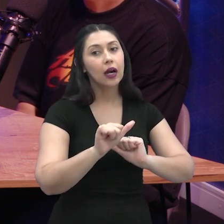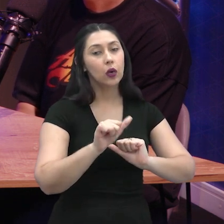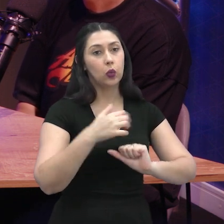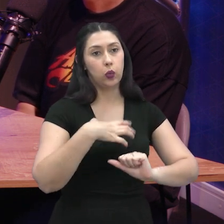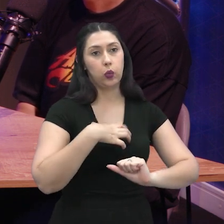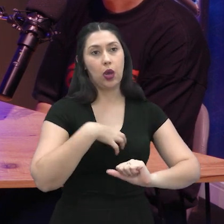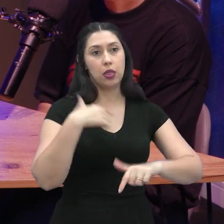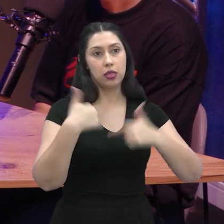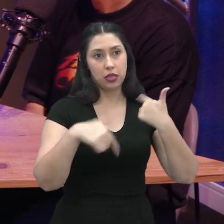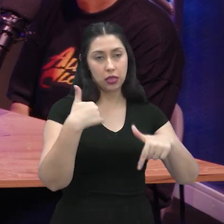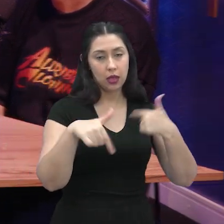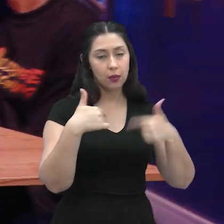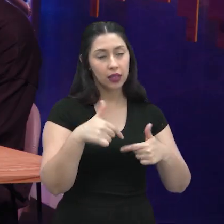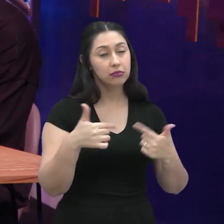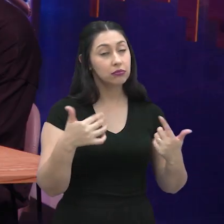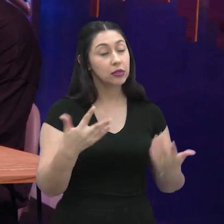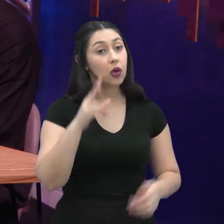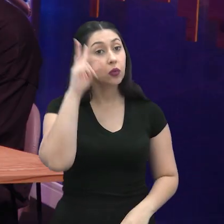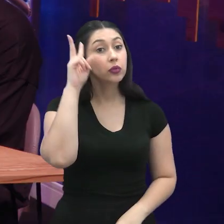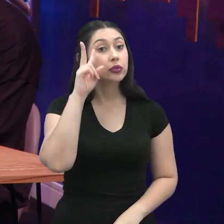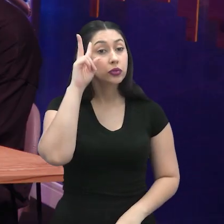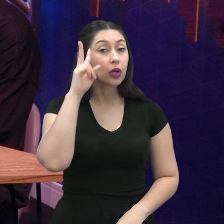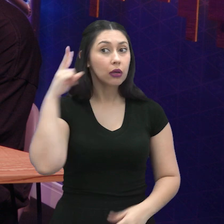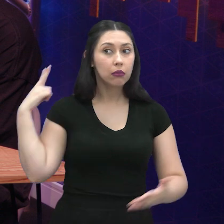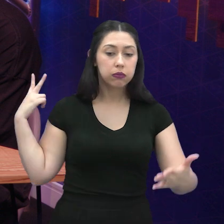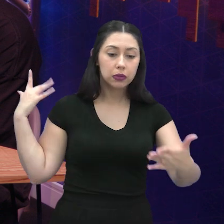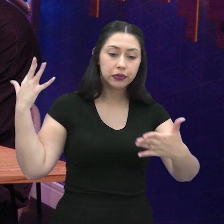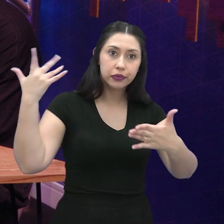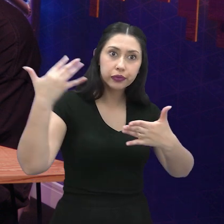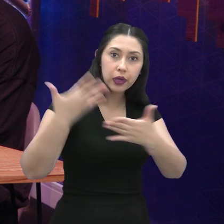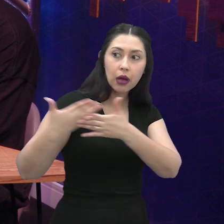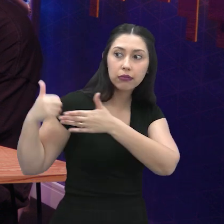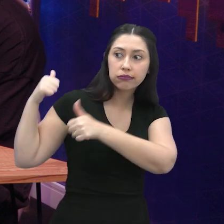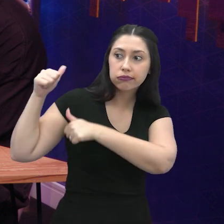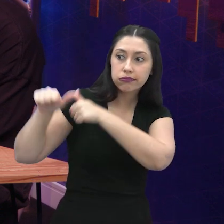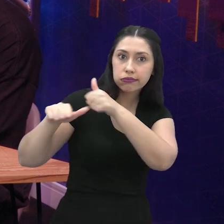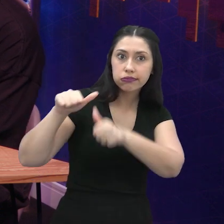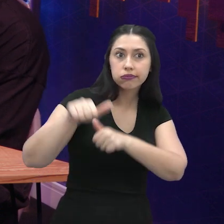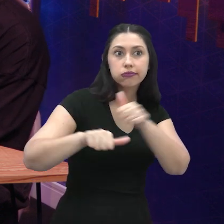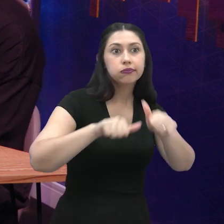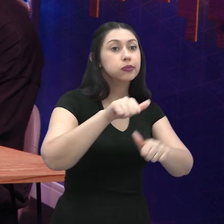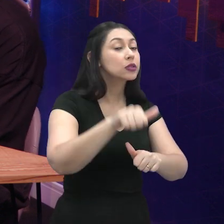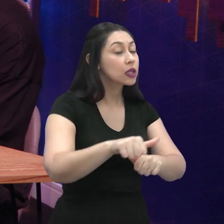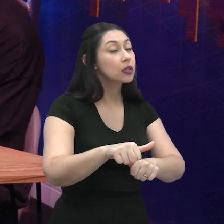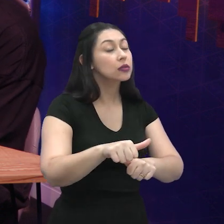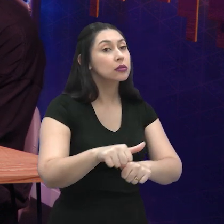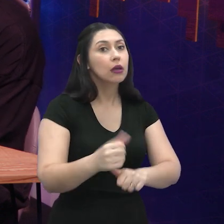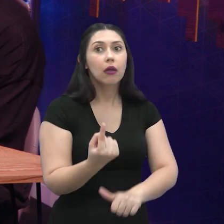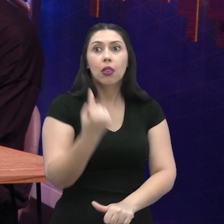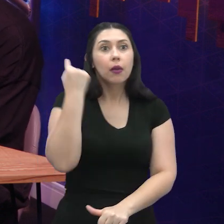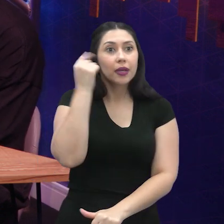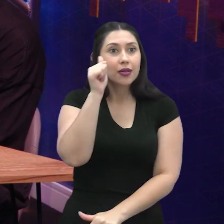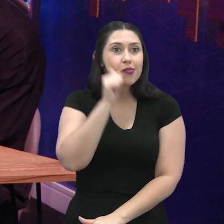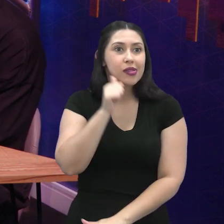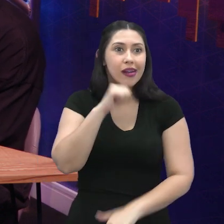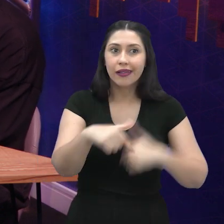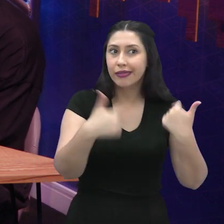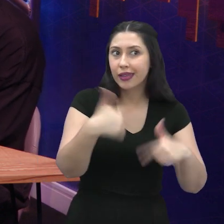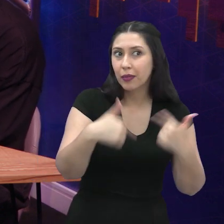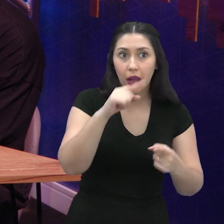modificassem a jornada de trabalho. Então, a gente já tem aí, historicamente, muitas coisas que foram mudando ao longo dos tempos, né? Houve uma